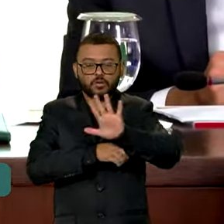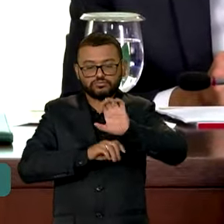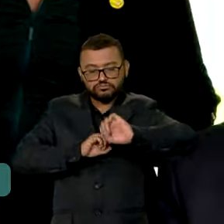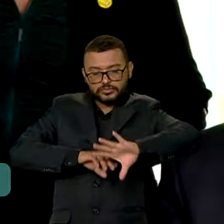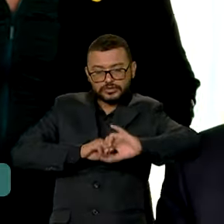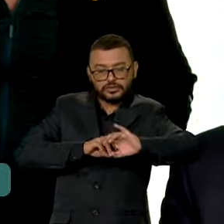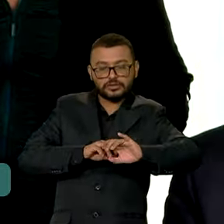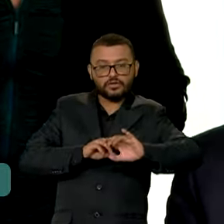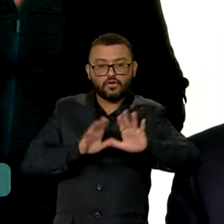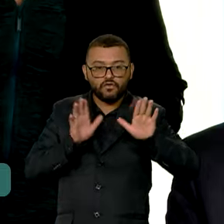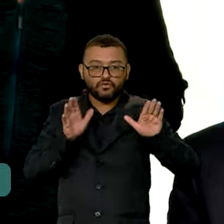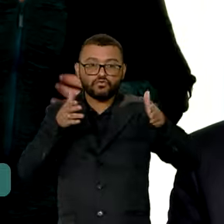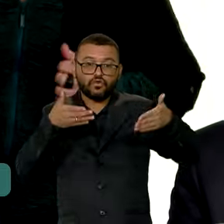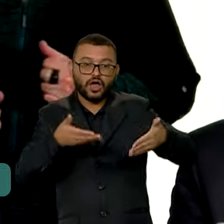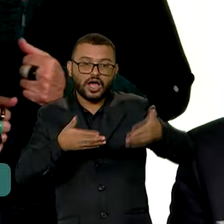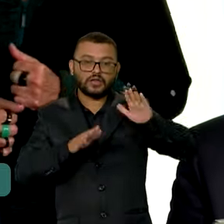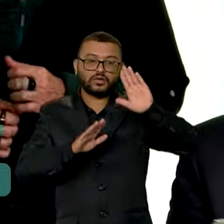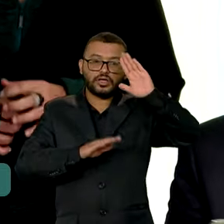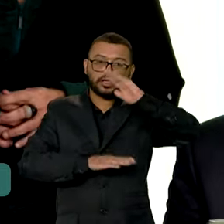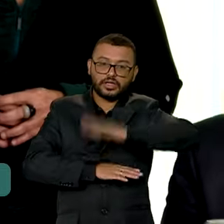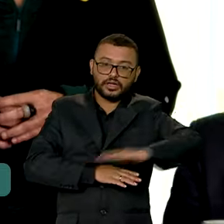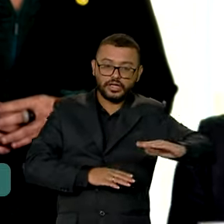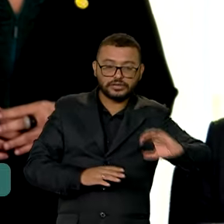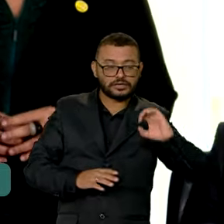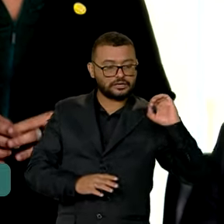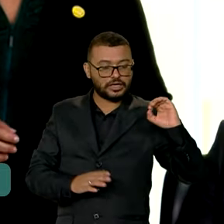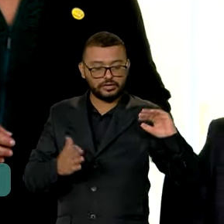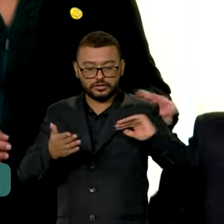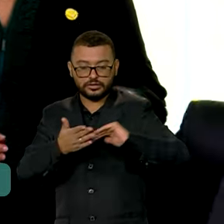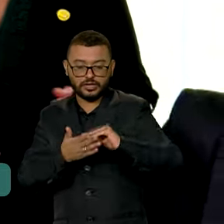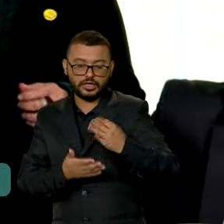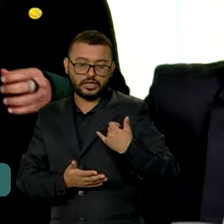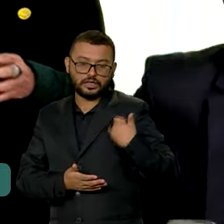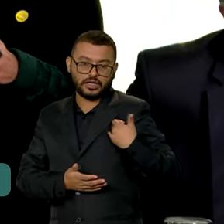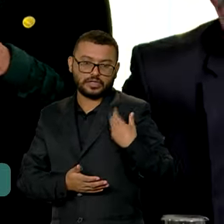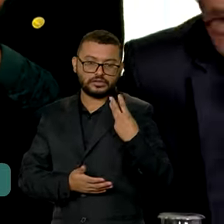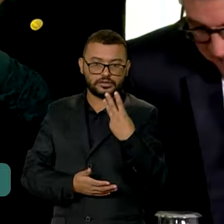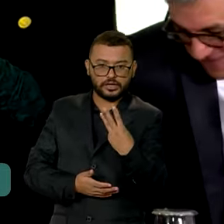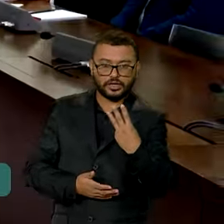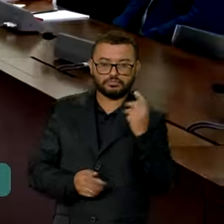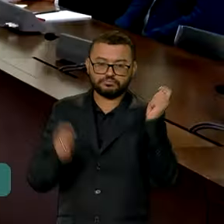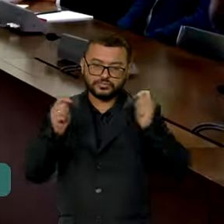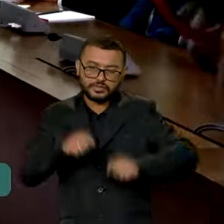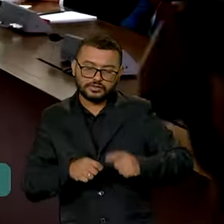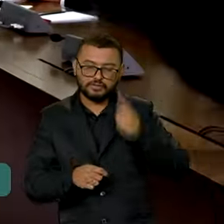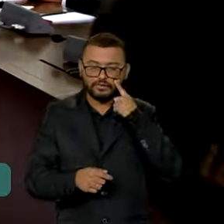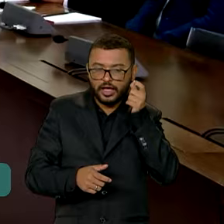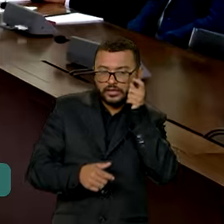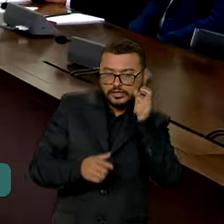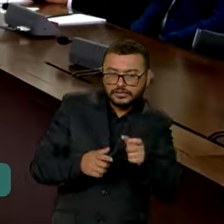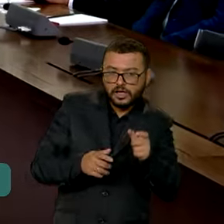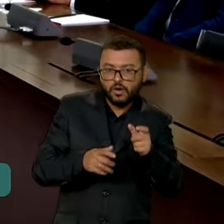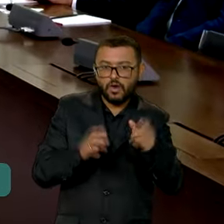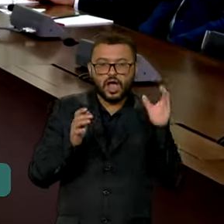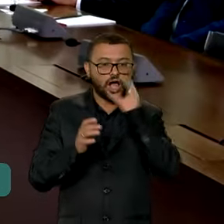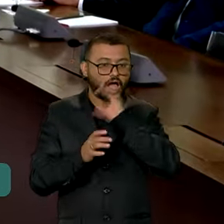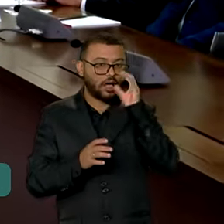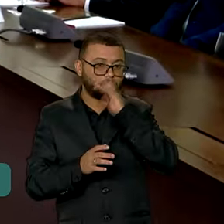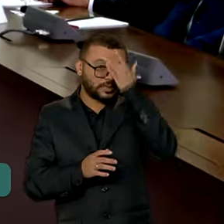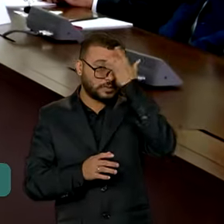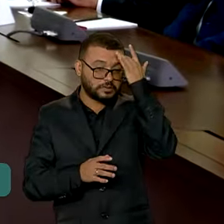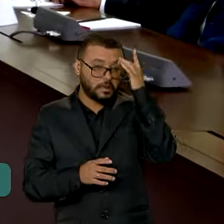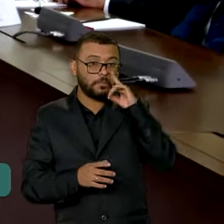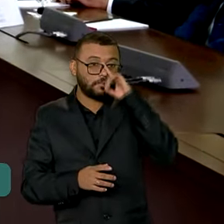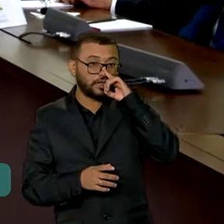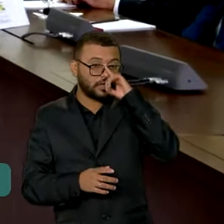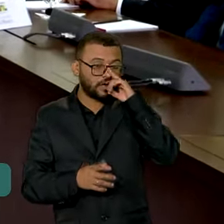Educacional Especializada para crianças de 0 a 3 anos, além da atenção precoce para crianças em condições de